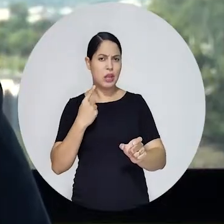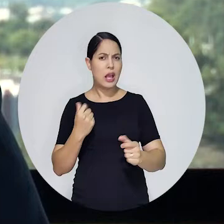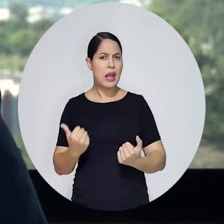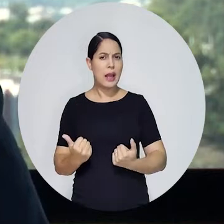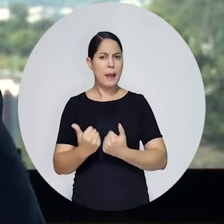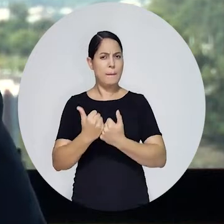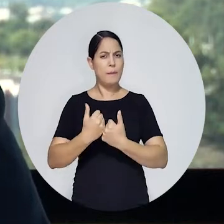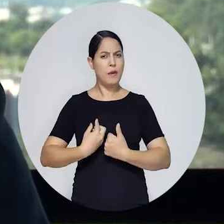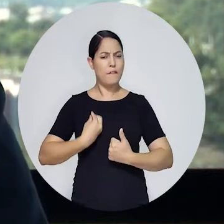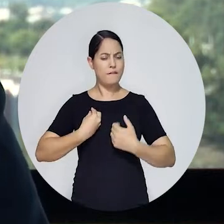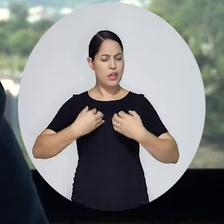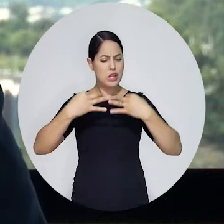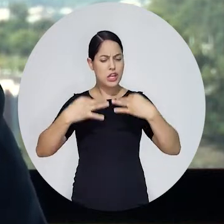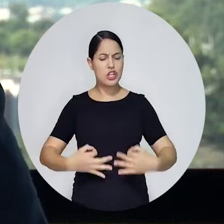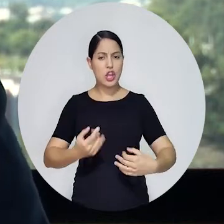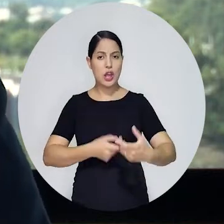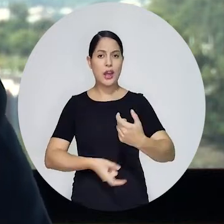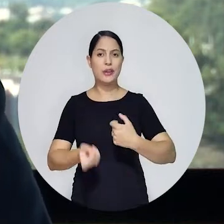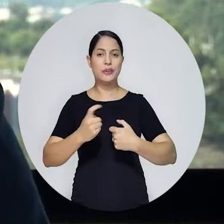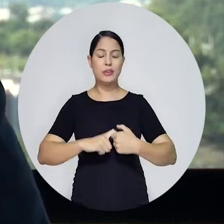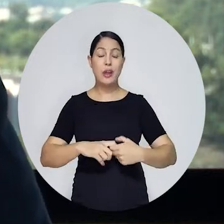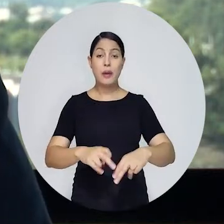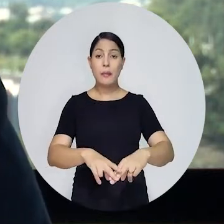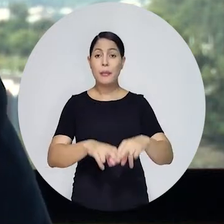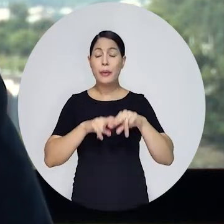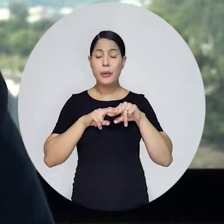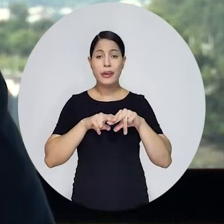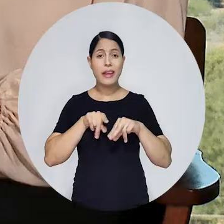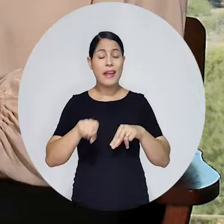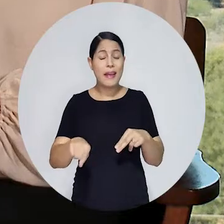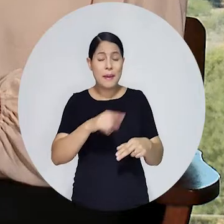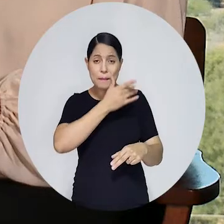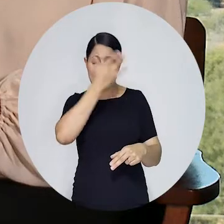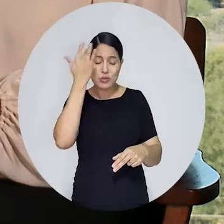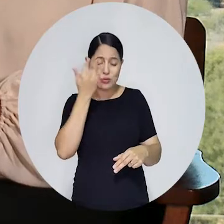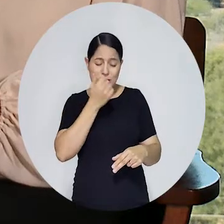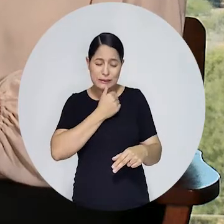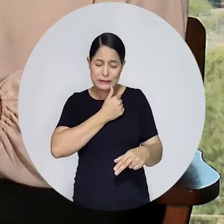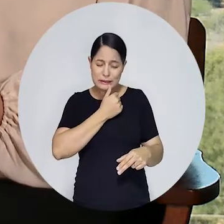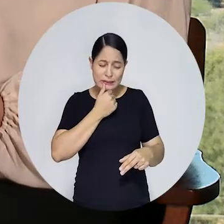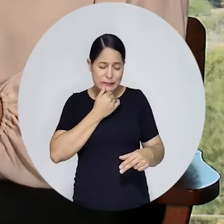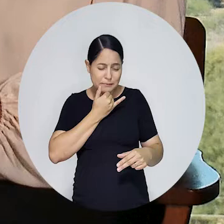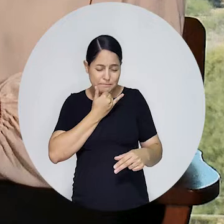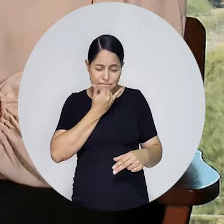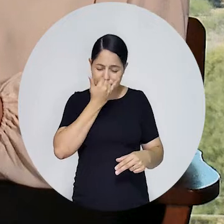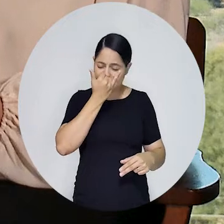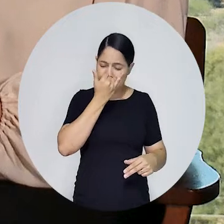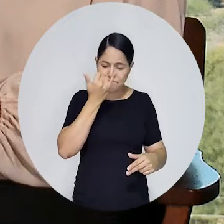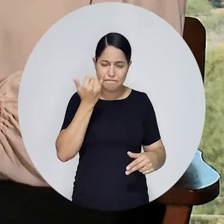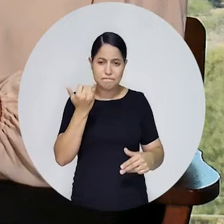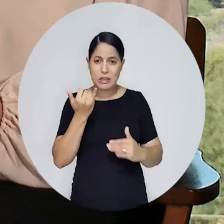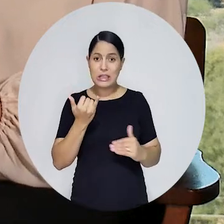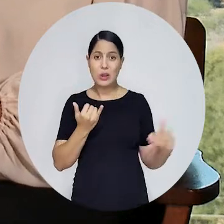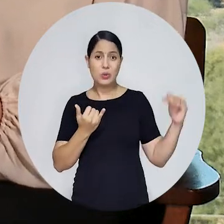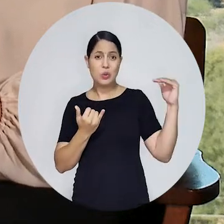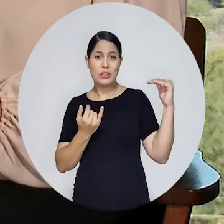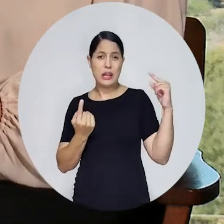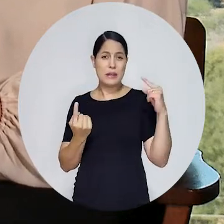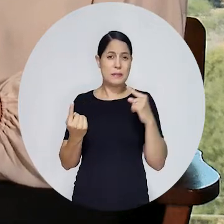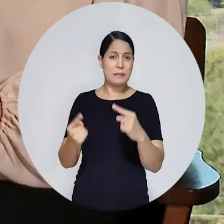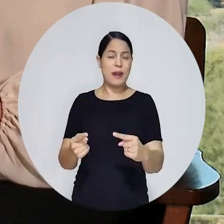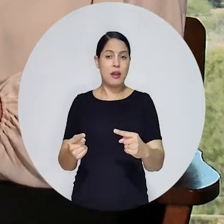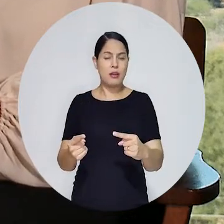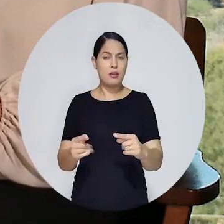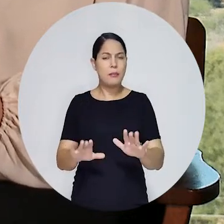desagravo representa uma forma de redignificar aquela pessoa que sofreu a violação ou a violência por parte